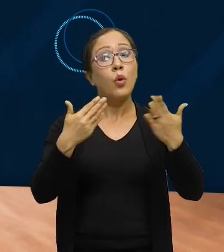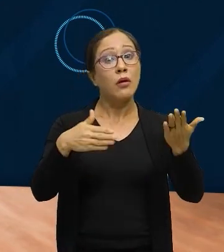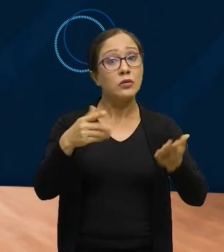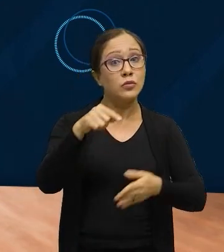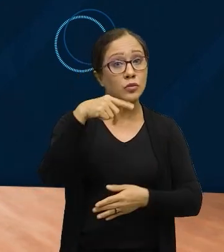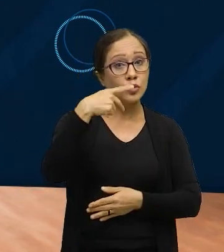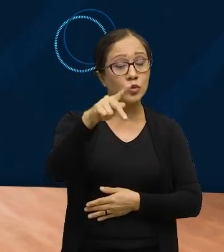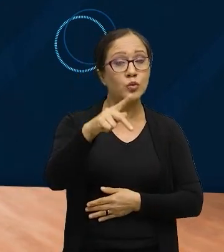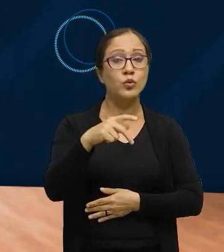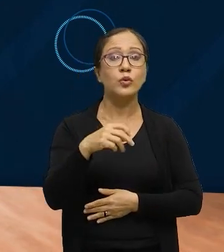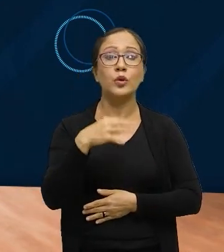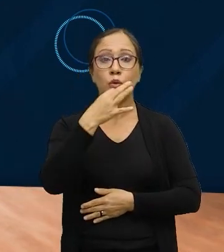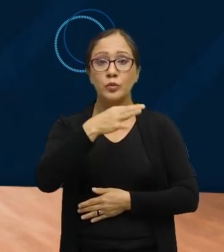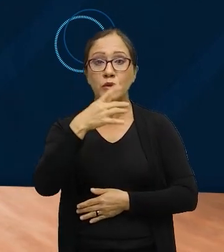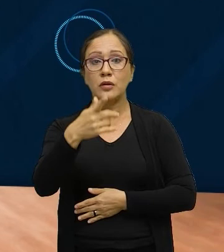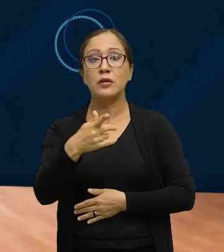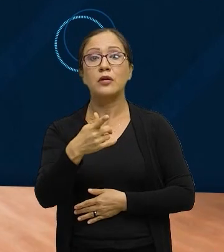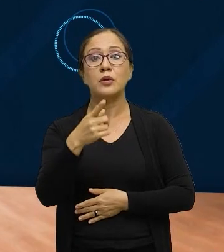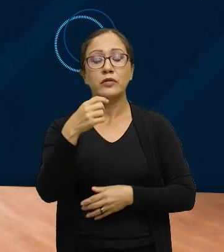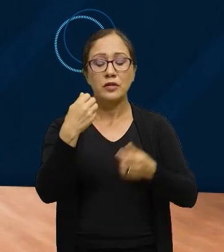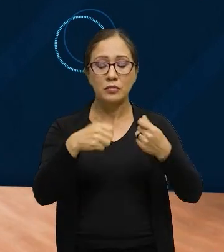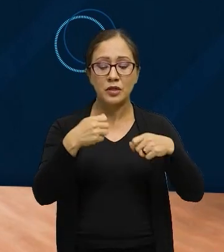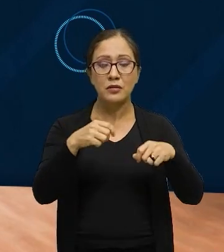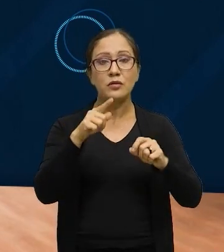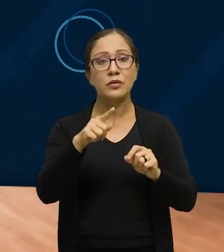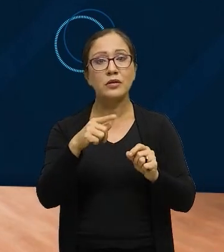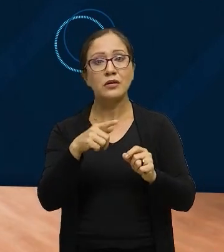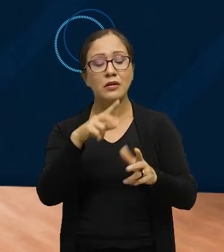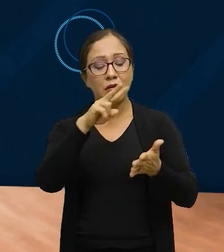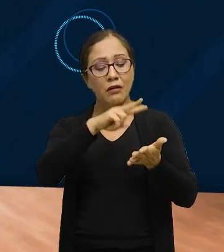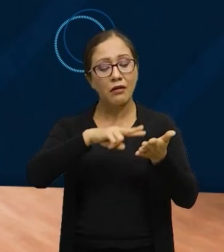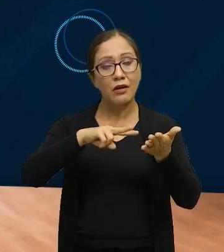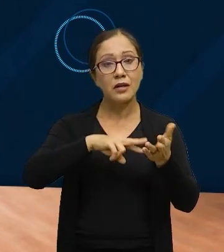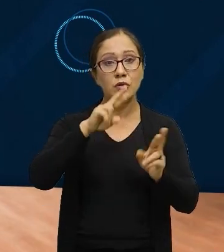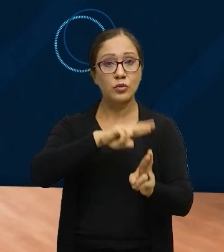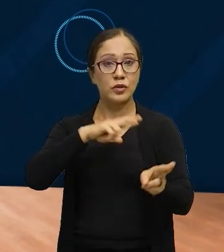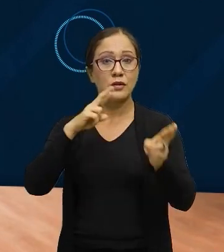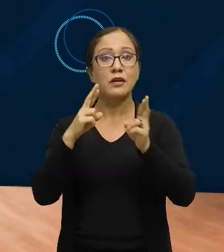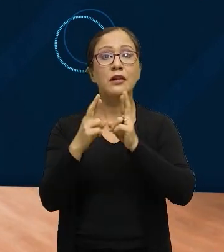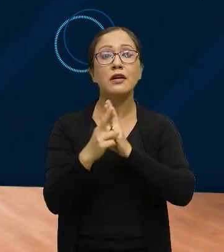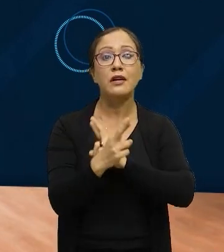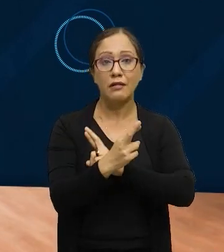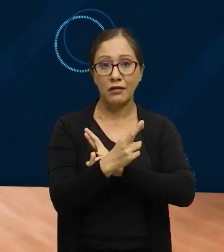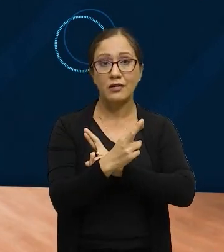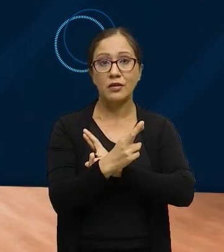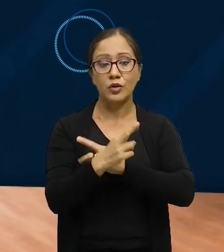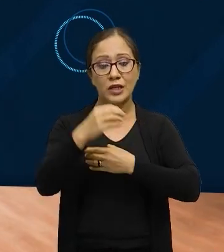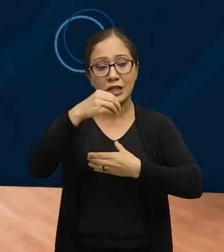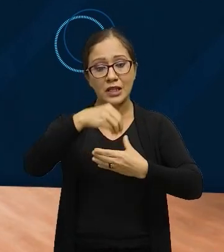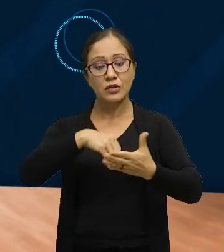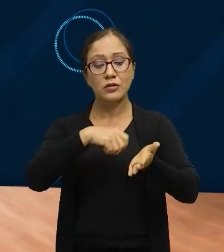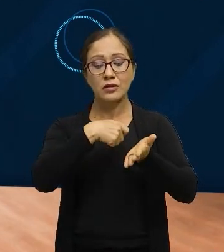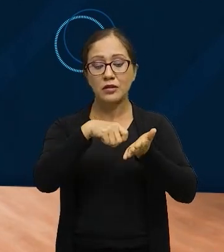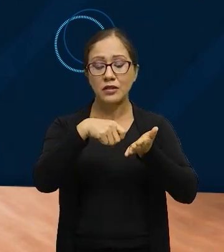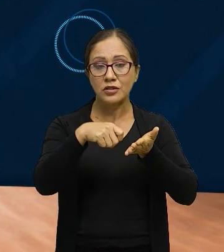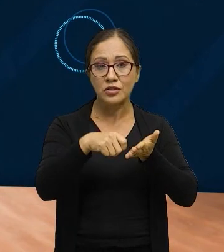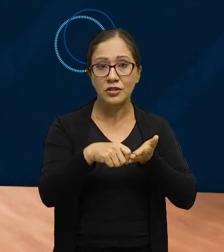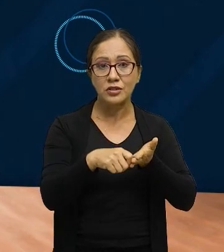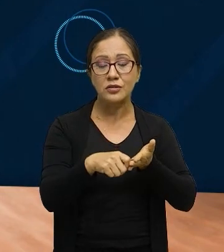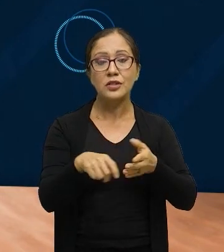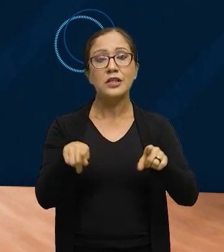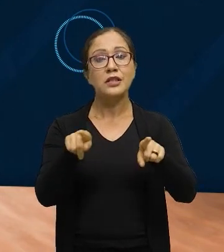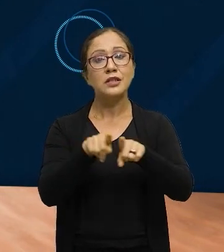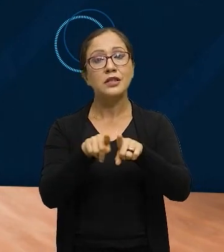demonstrar, mas você precisa fazer a leitura fazendo a relação entre o que está escrito e o que